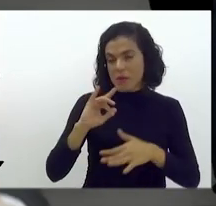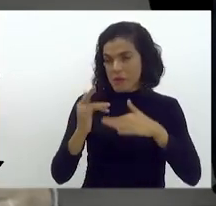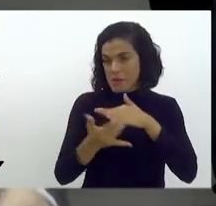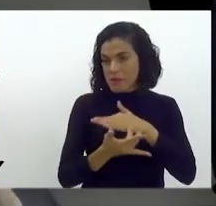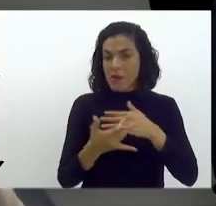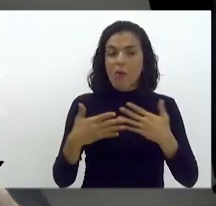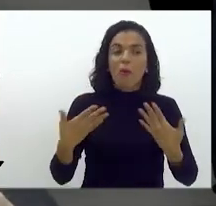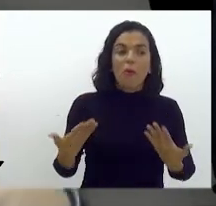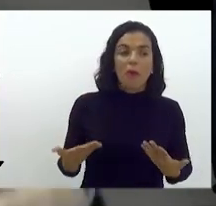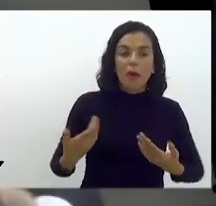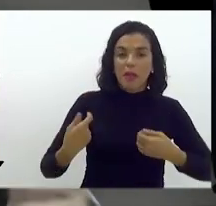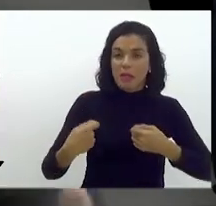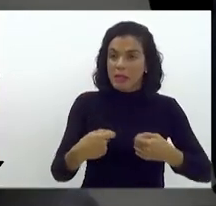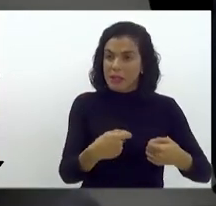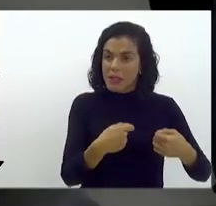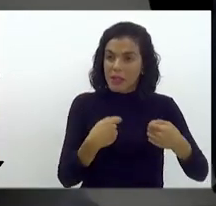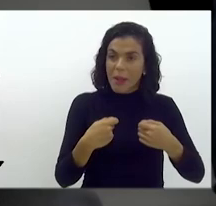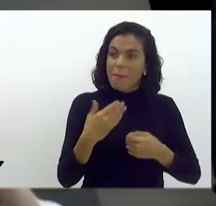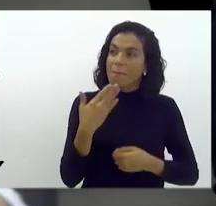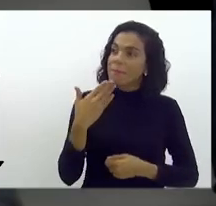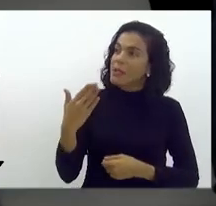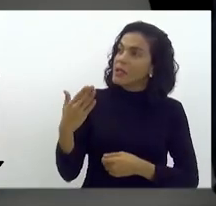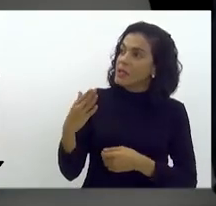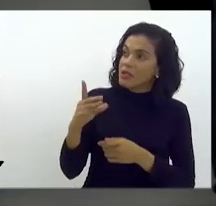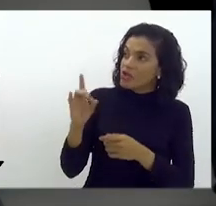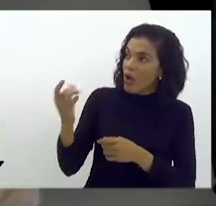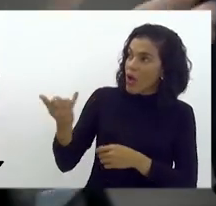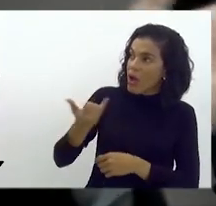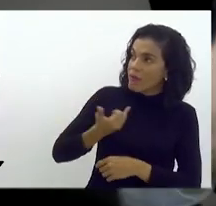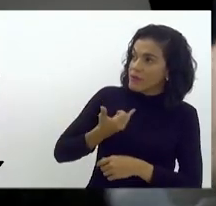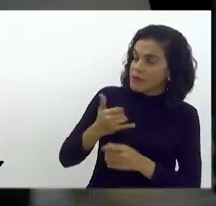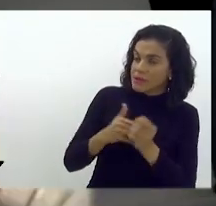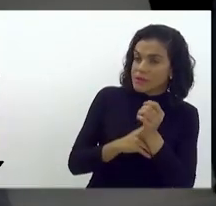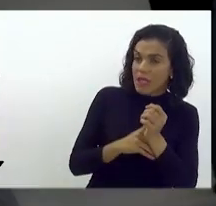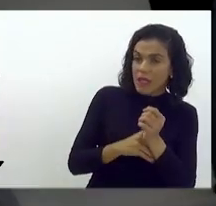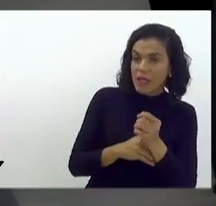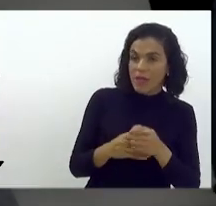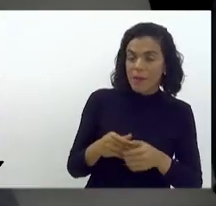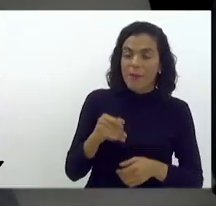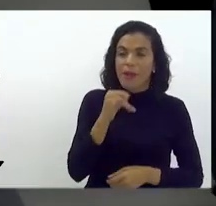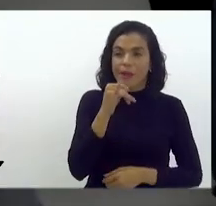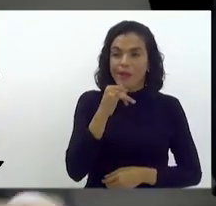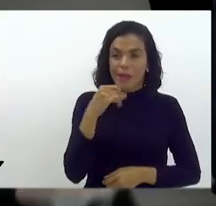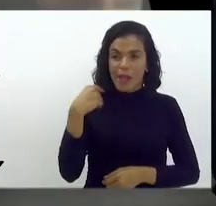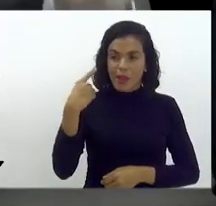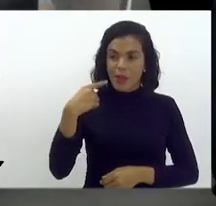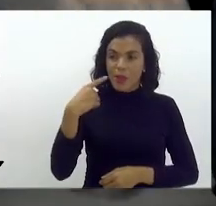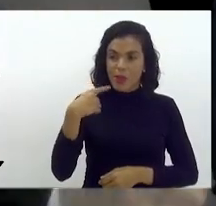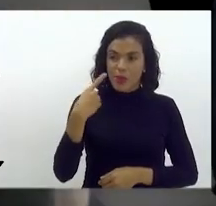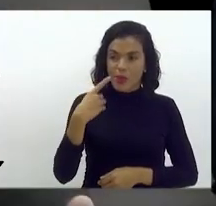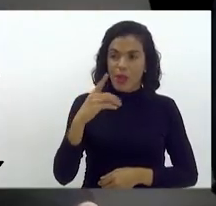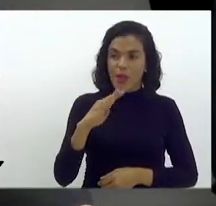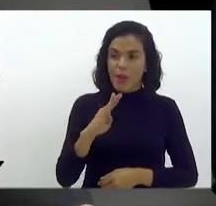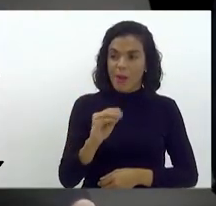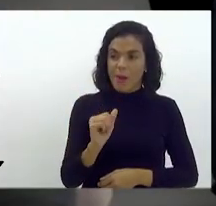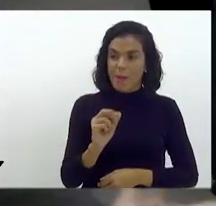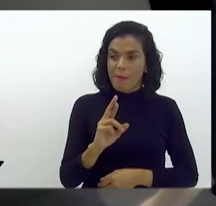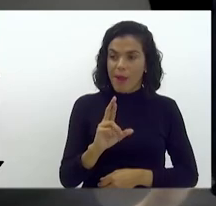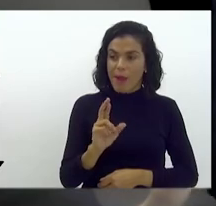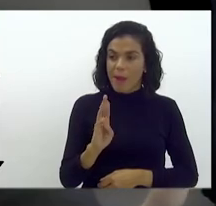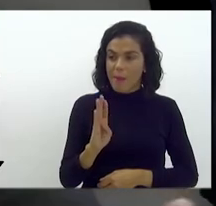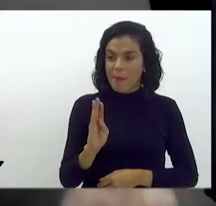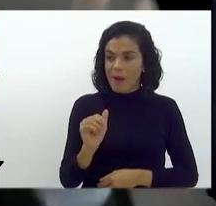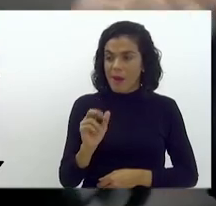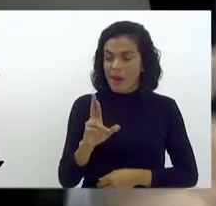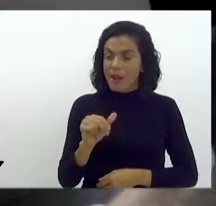Qual é a necessidade desse pedir uma Quebra esse gelo então isso atrasa por exemplo caso em que a doutora Bárbara mencionou ela tem um vídeo